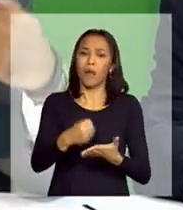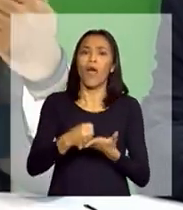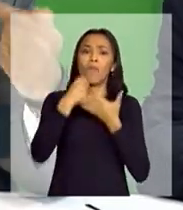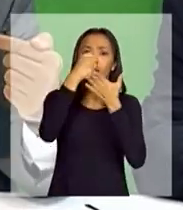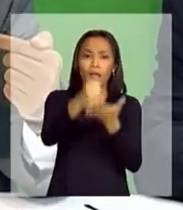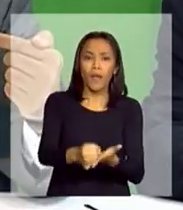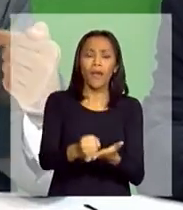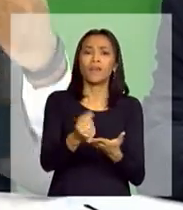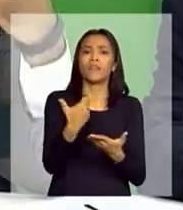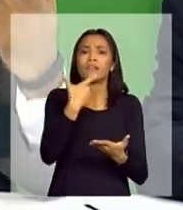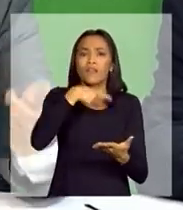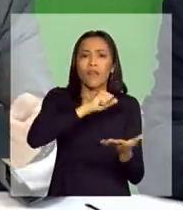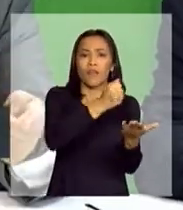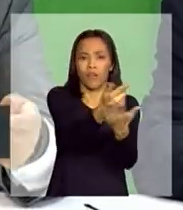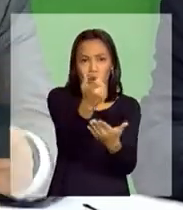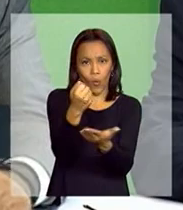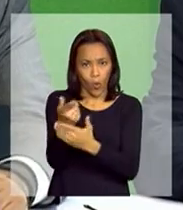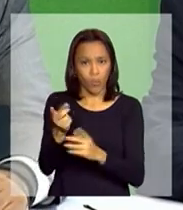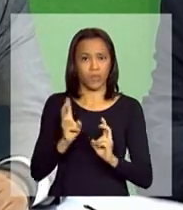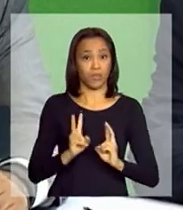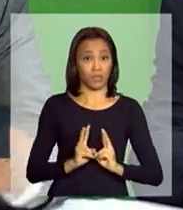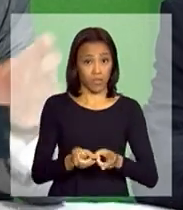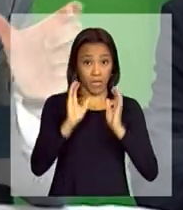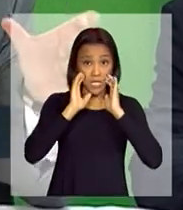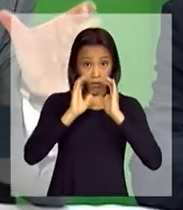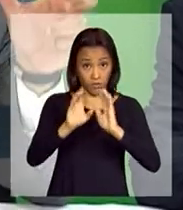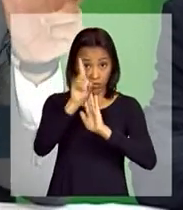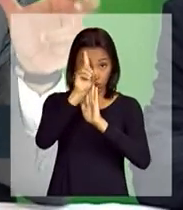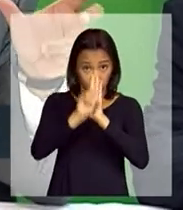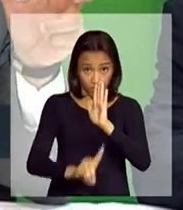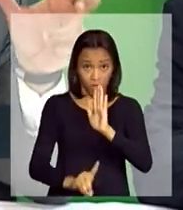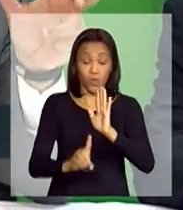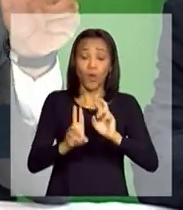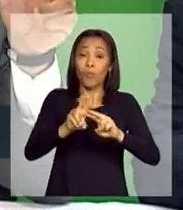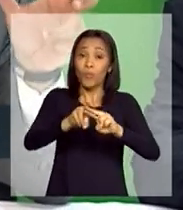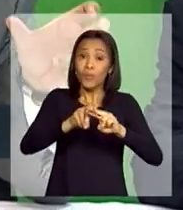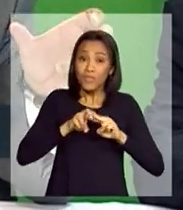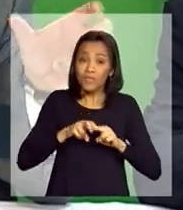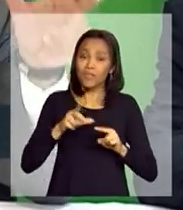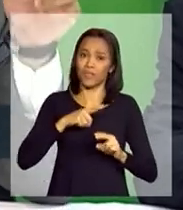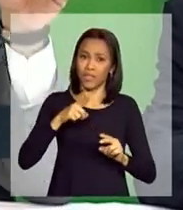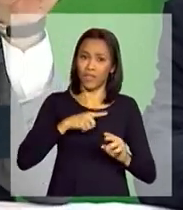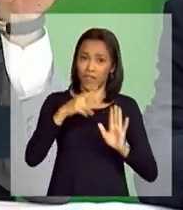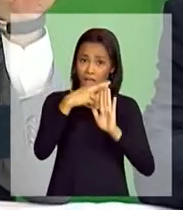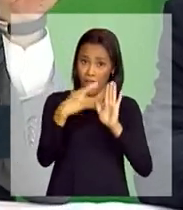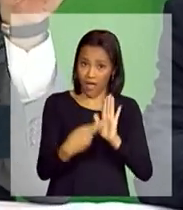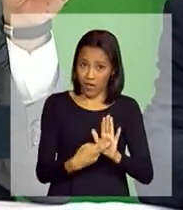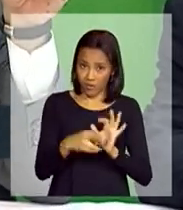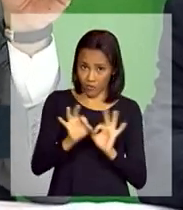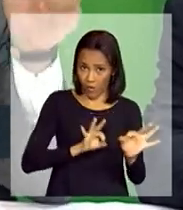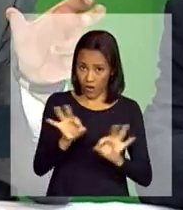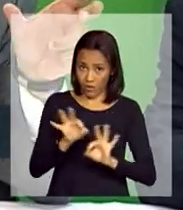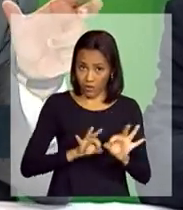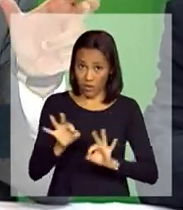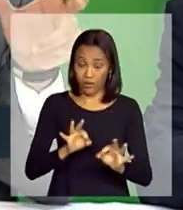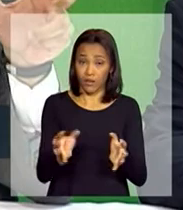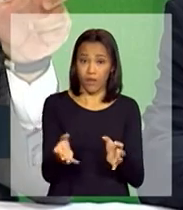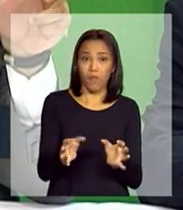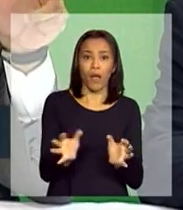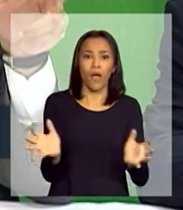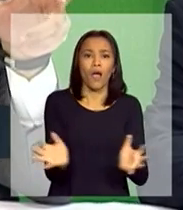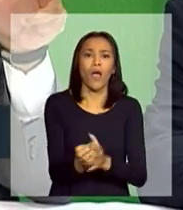voltado a cidadania é por isso que se tomaram medidas estruturantes a criação do conselho de ministros